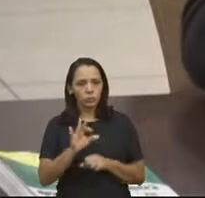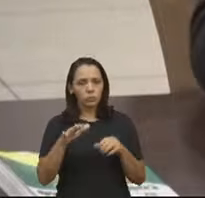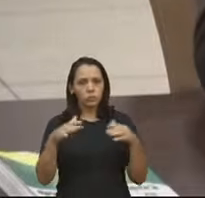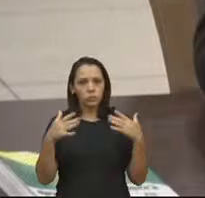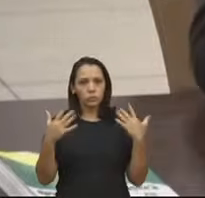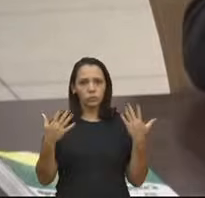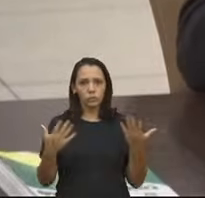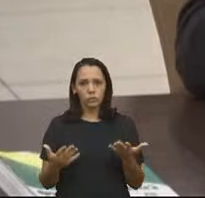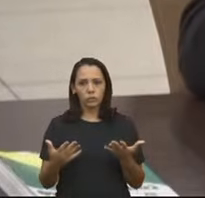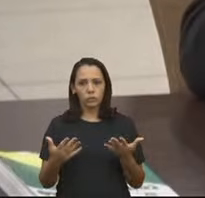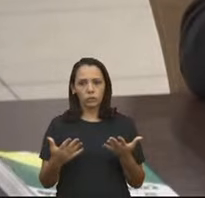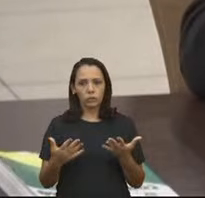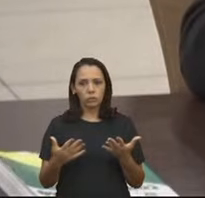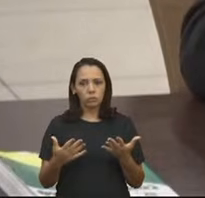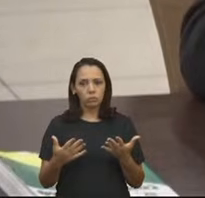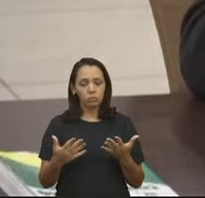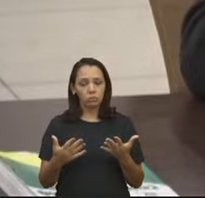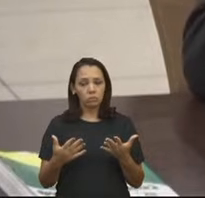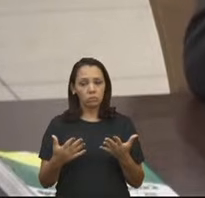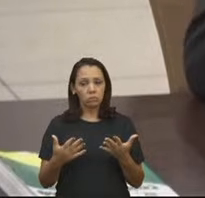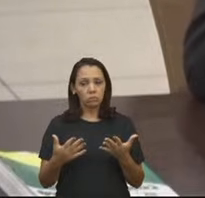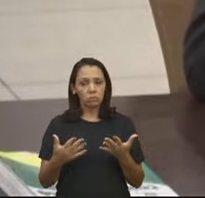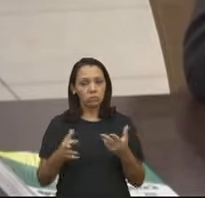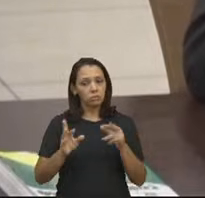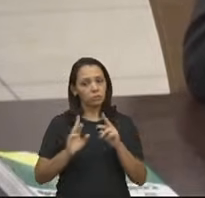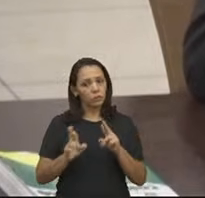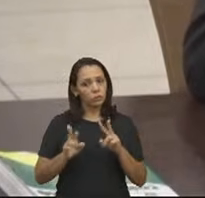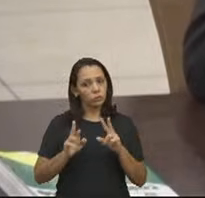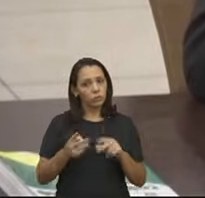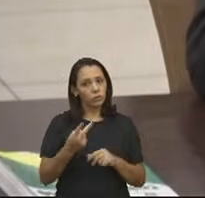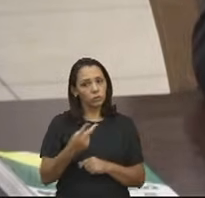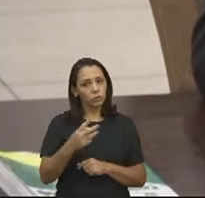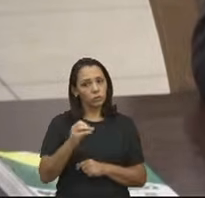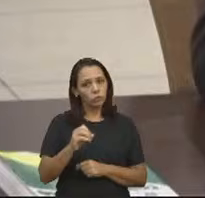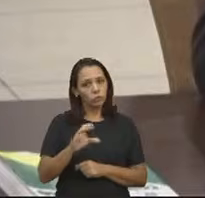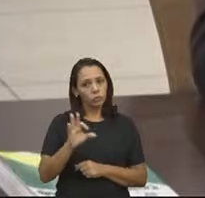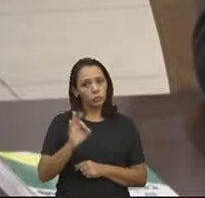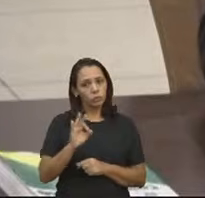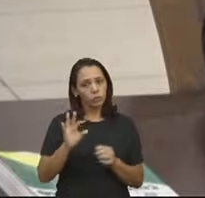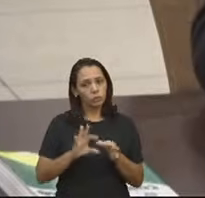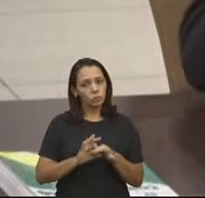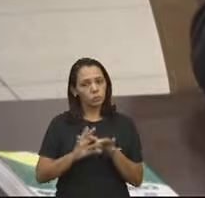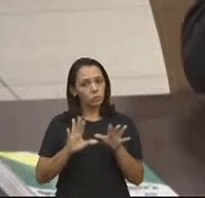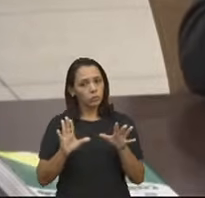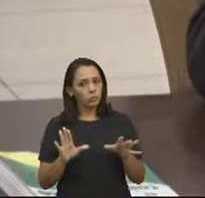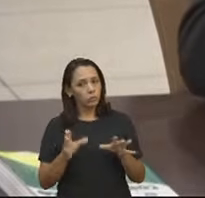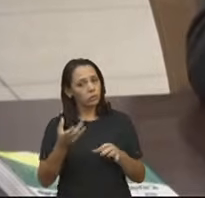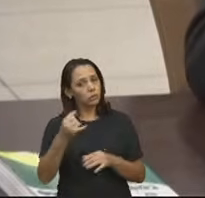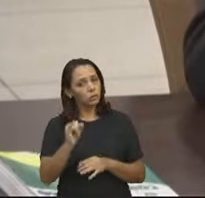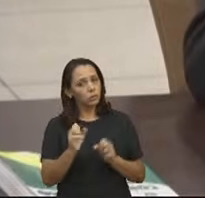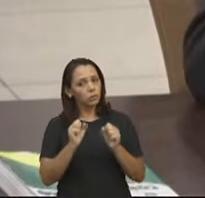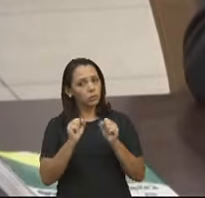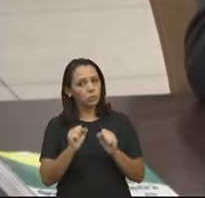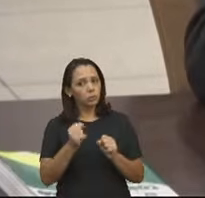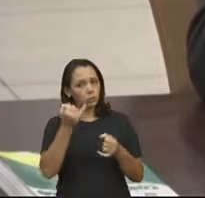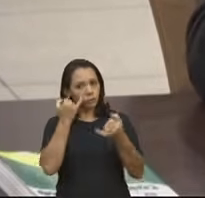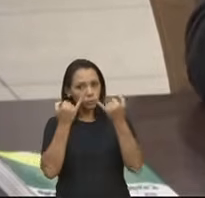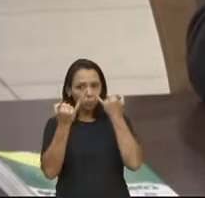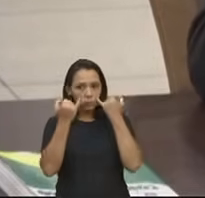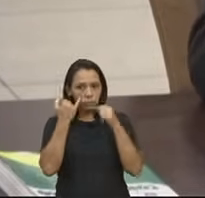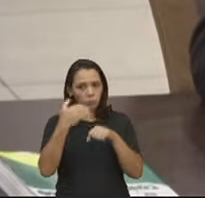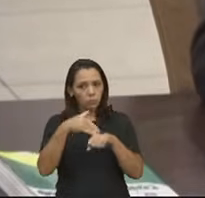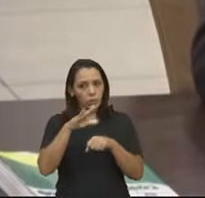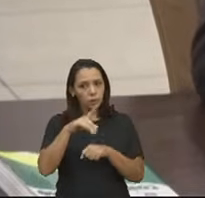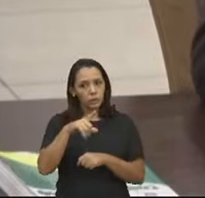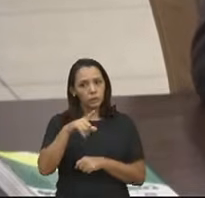Então, está bem distante dos 20% que é o autorizado. Se o senhor puder passar um pouco mais de informação, se tem